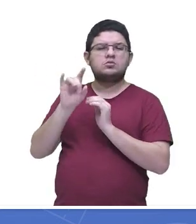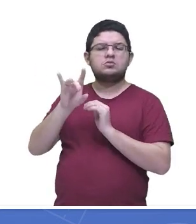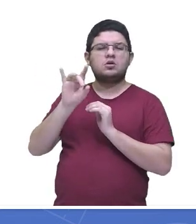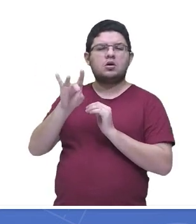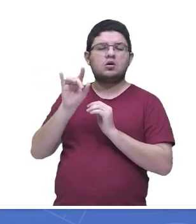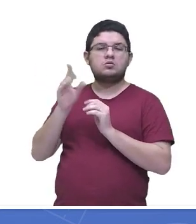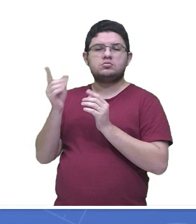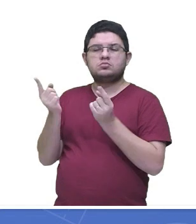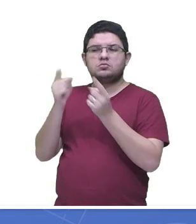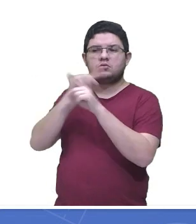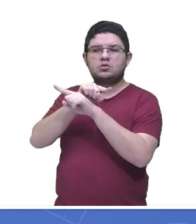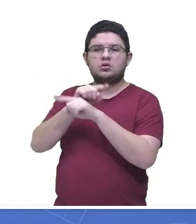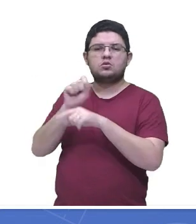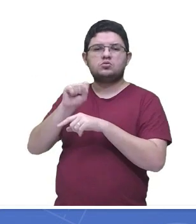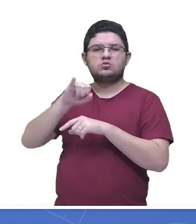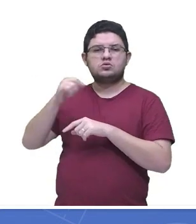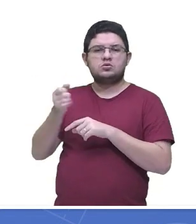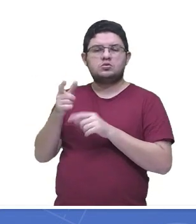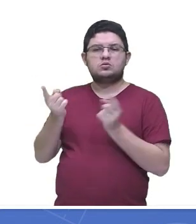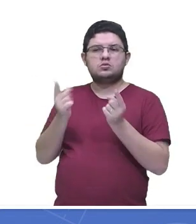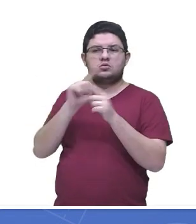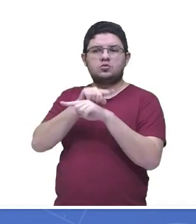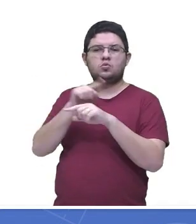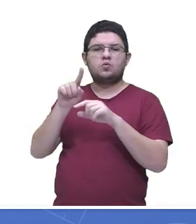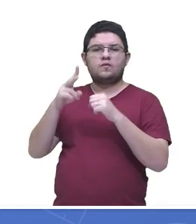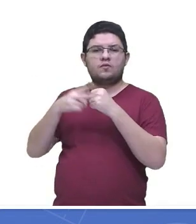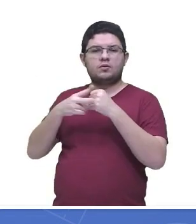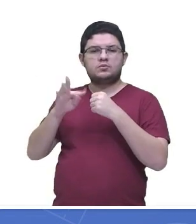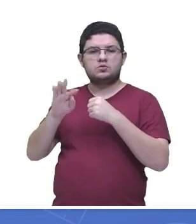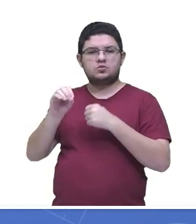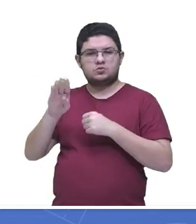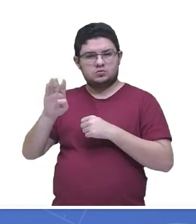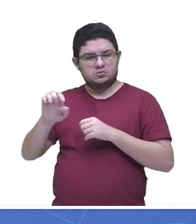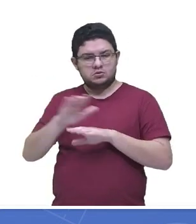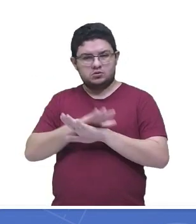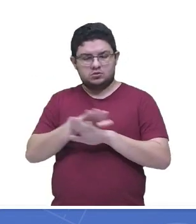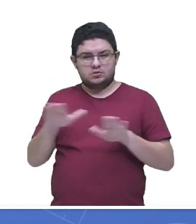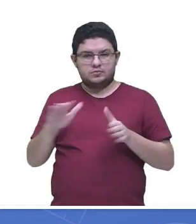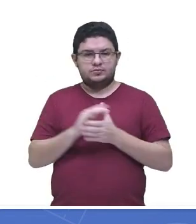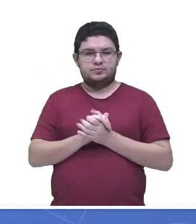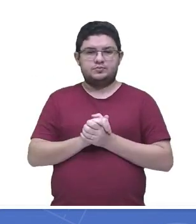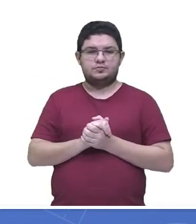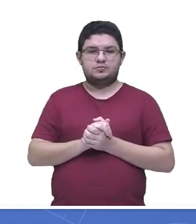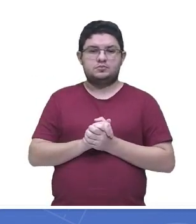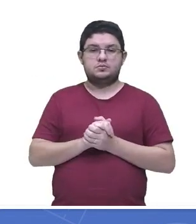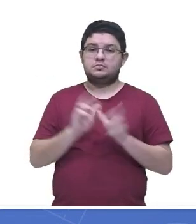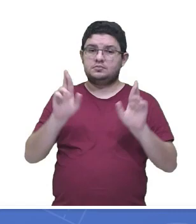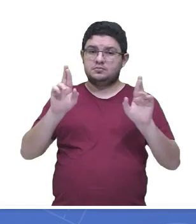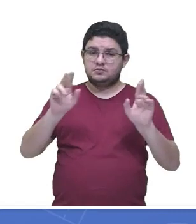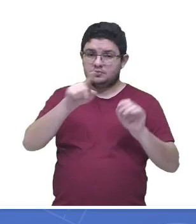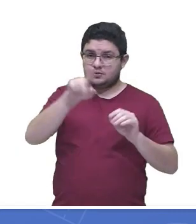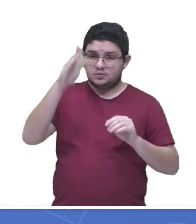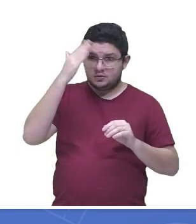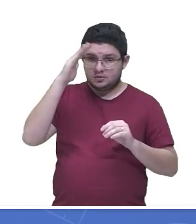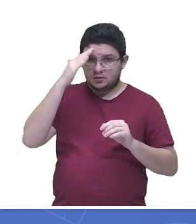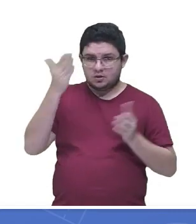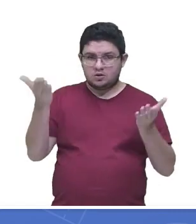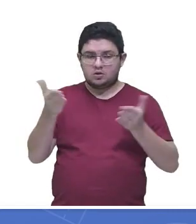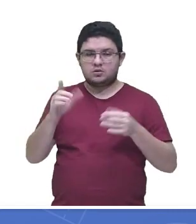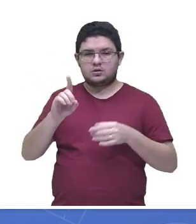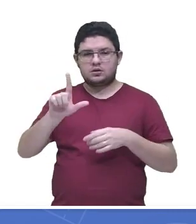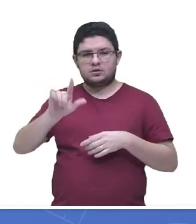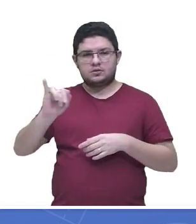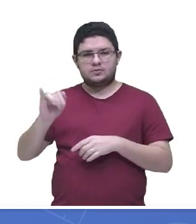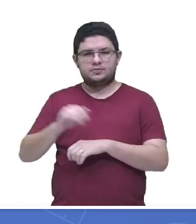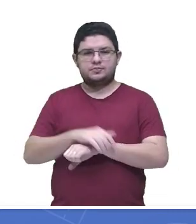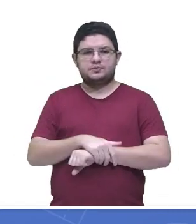trocar o sujeito com o verbo to be de posição. Somente isso, pessoal. Right? Espero que vocês tenham compreendido. Agora vamos para a nossa